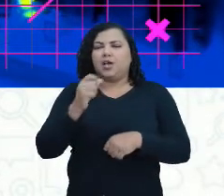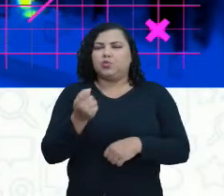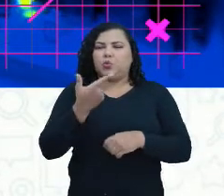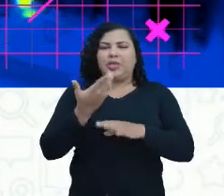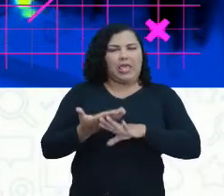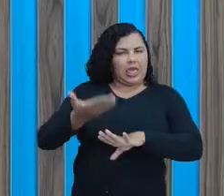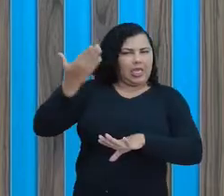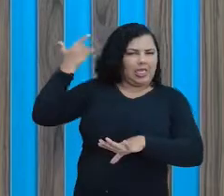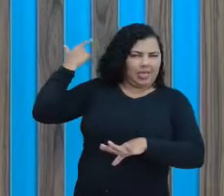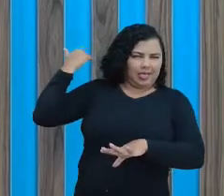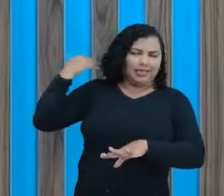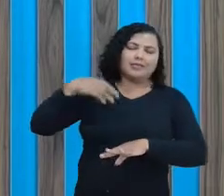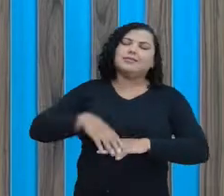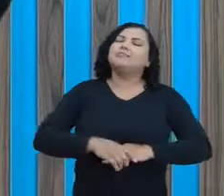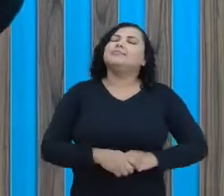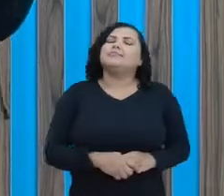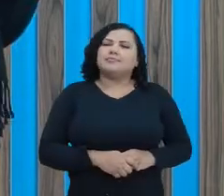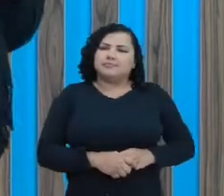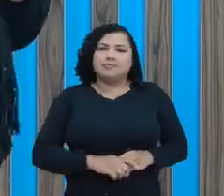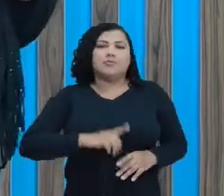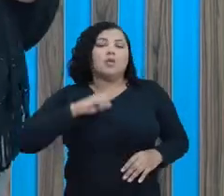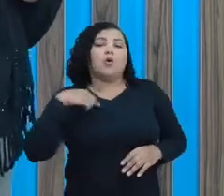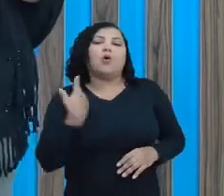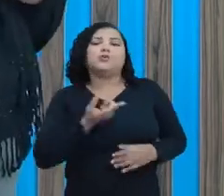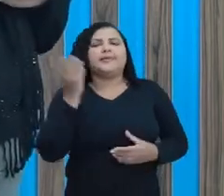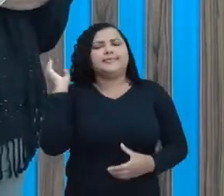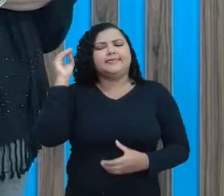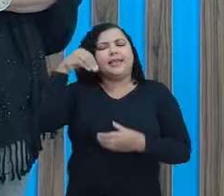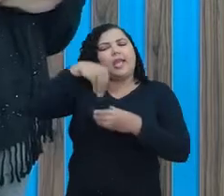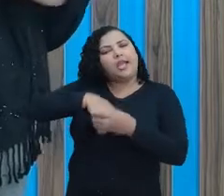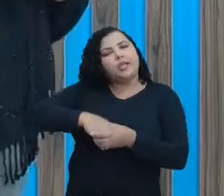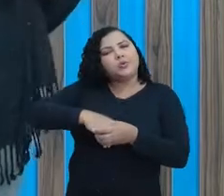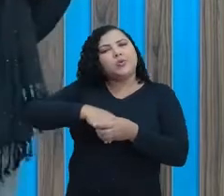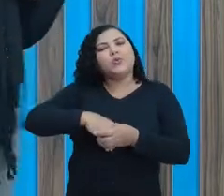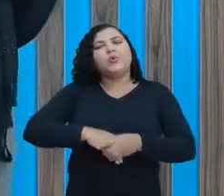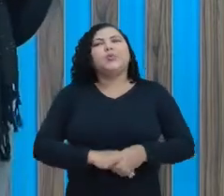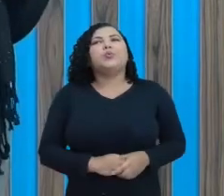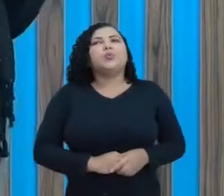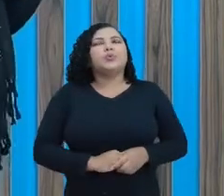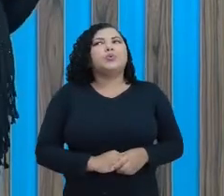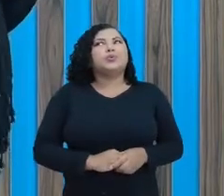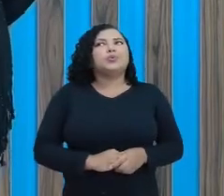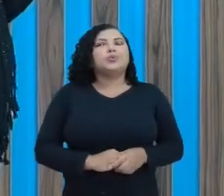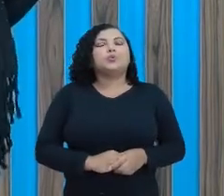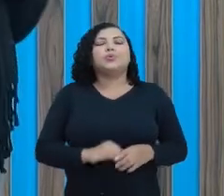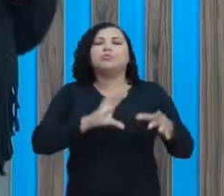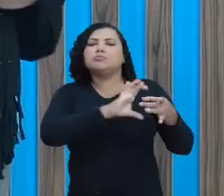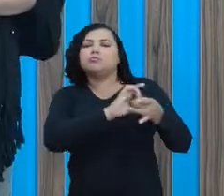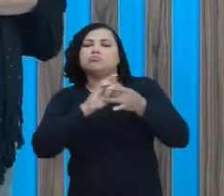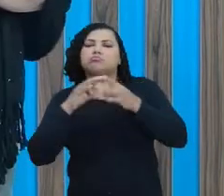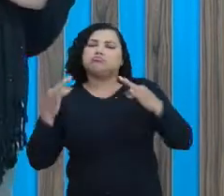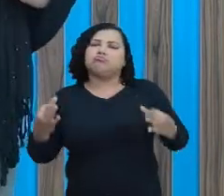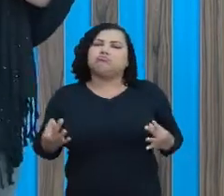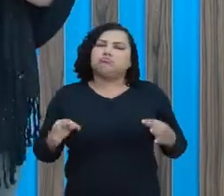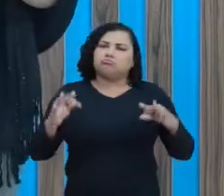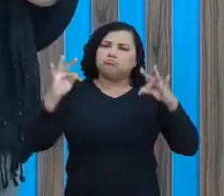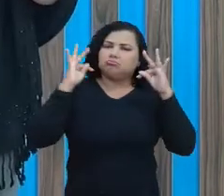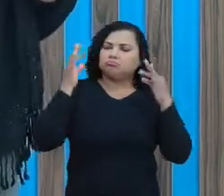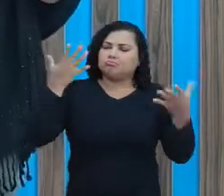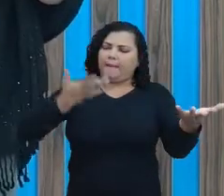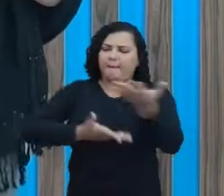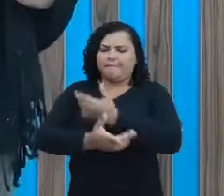épocas, né, a gente está inserido dentro de um contexto tecnológico, a gente está o tempo todo interagindo com